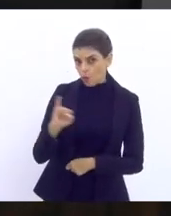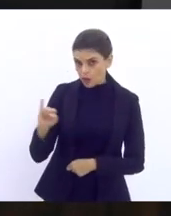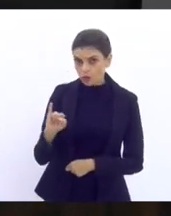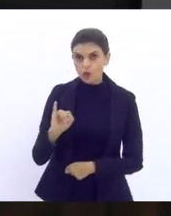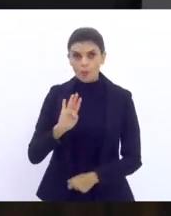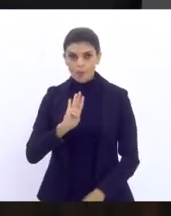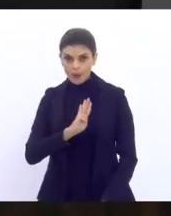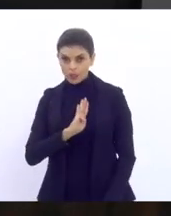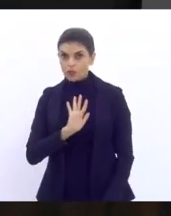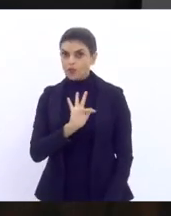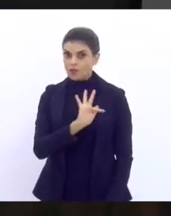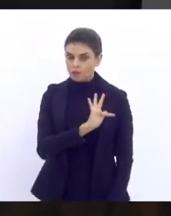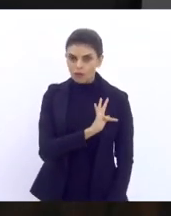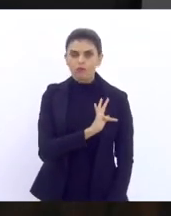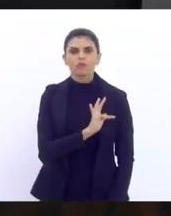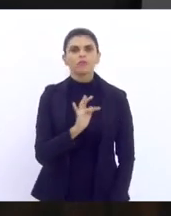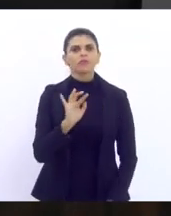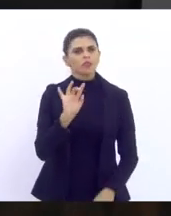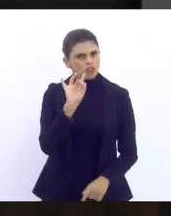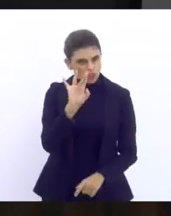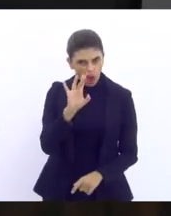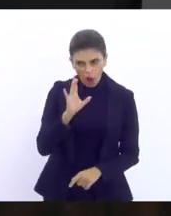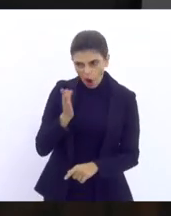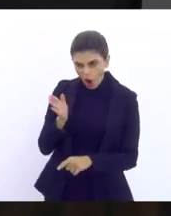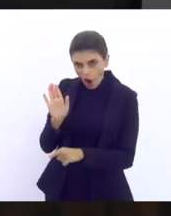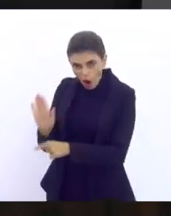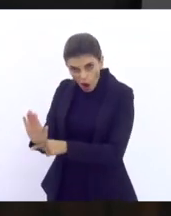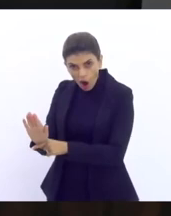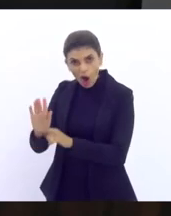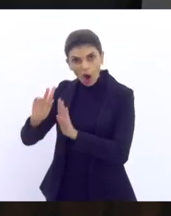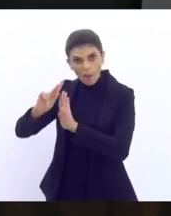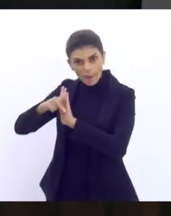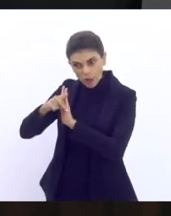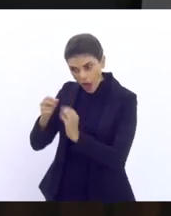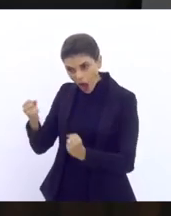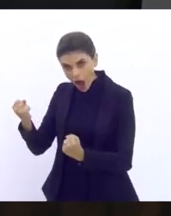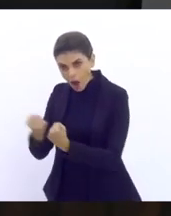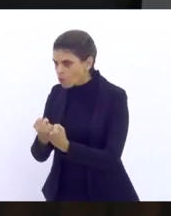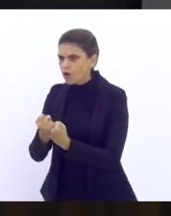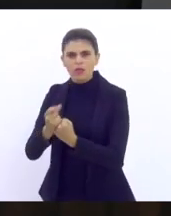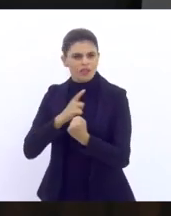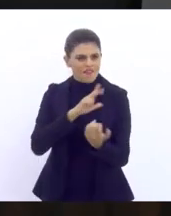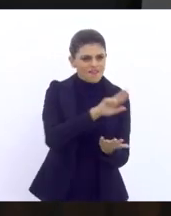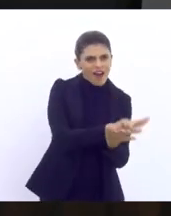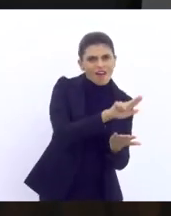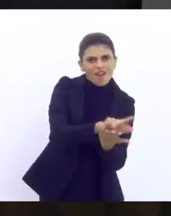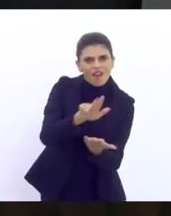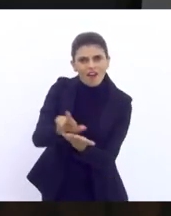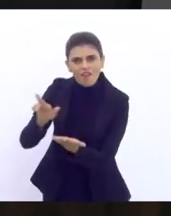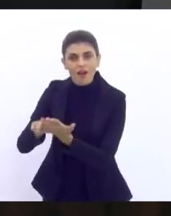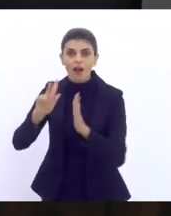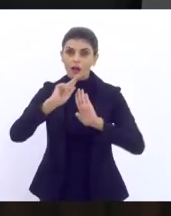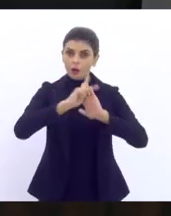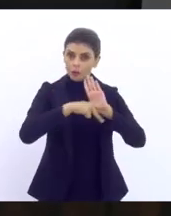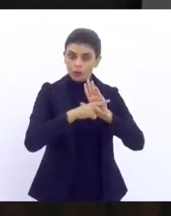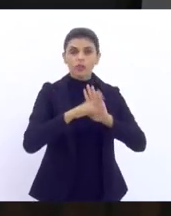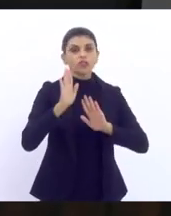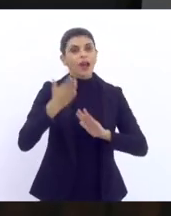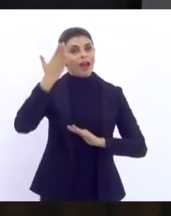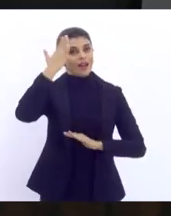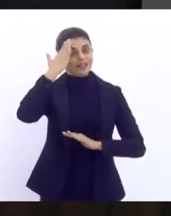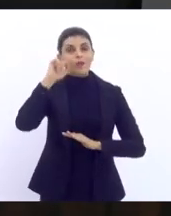só esses projetos, mas muito outros projetos, porque quem conhece a nossa bandeira de humanização sabe o quanto